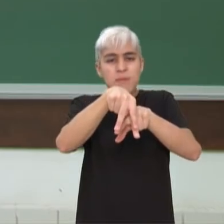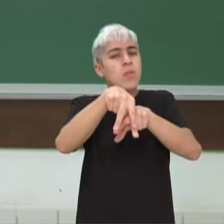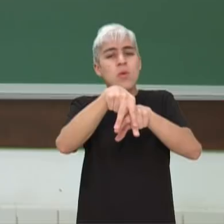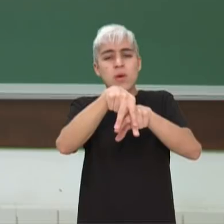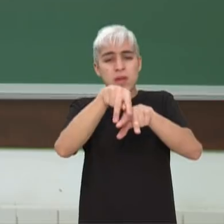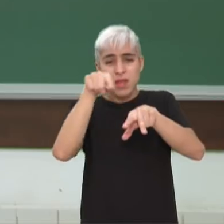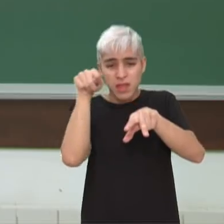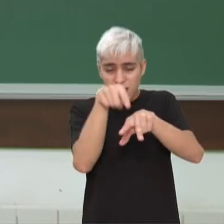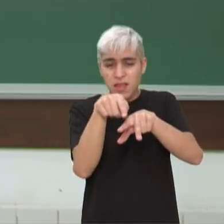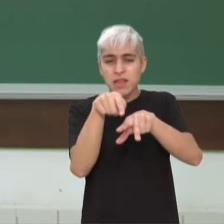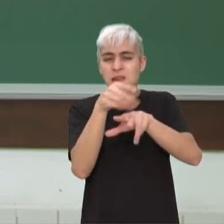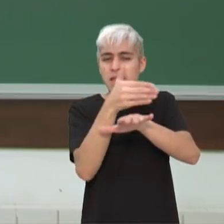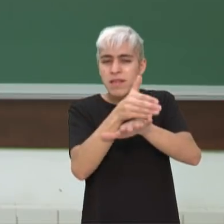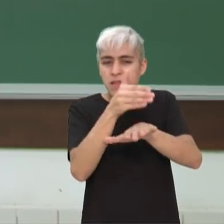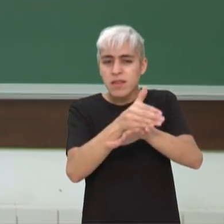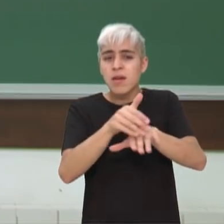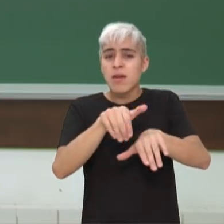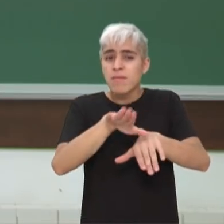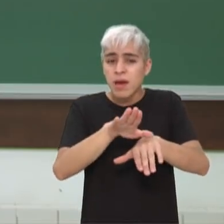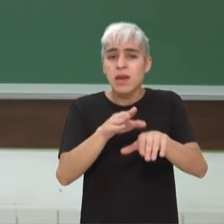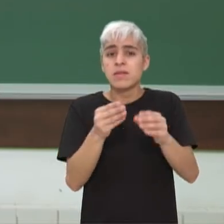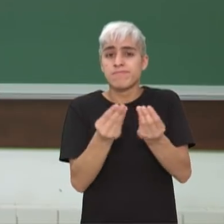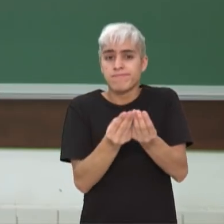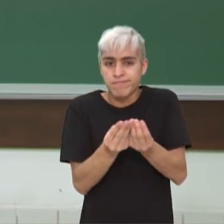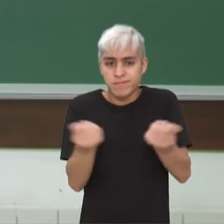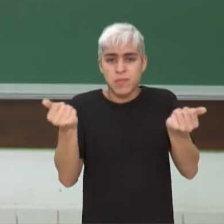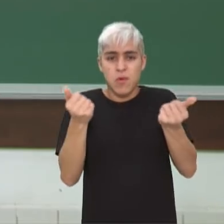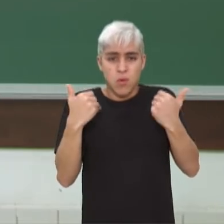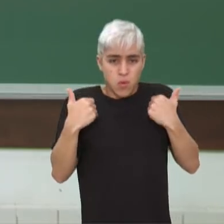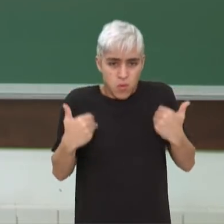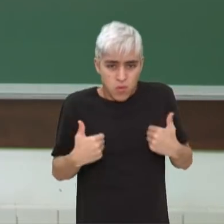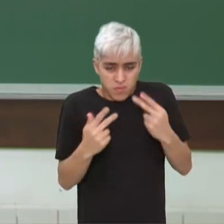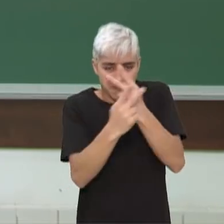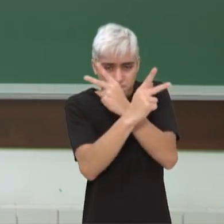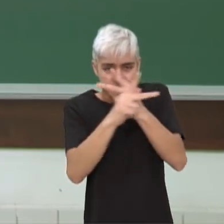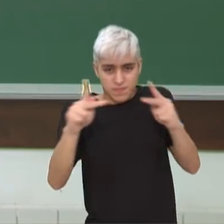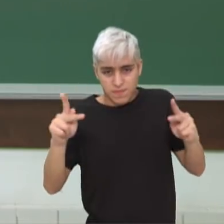ele de fato faça mais efeito aí para o seu corpo.